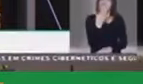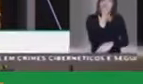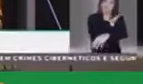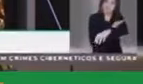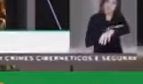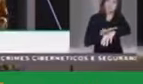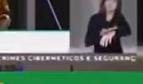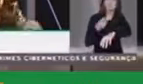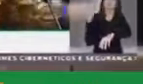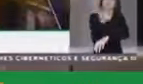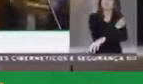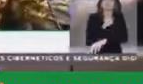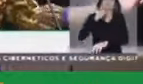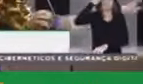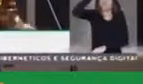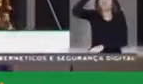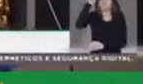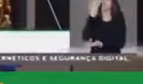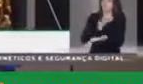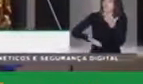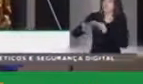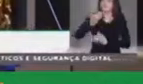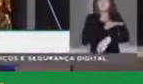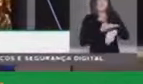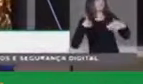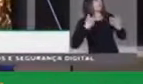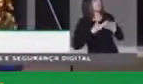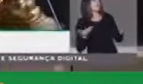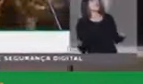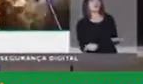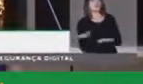com os brancos. Convivemos até hoje,